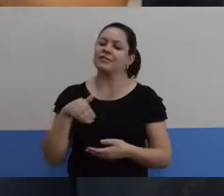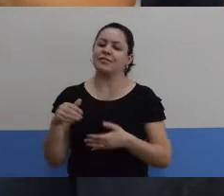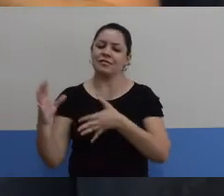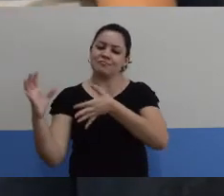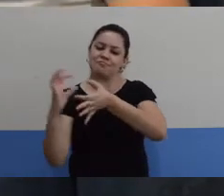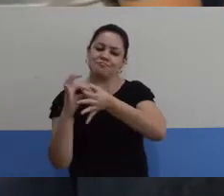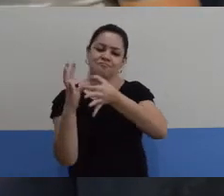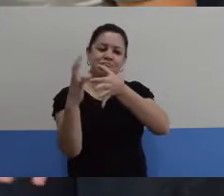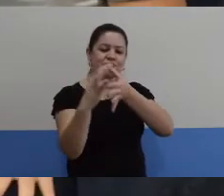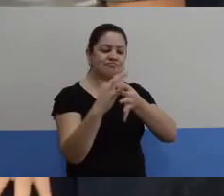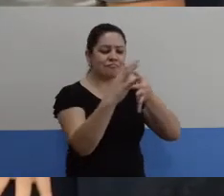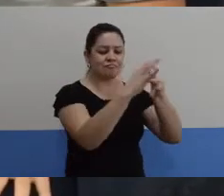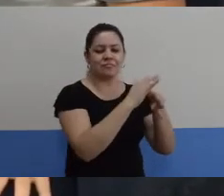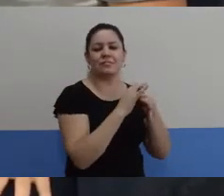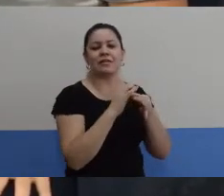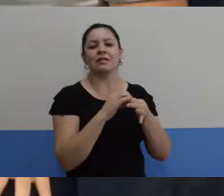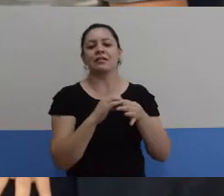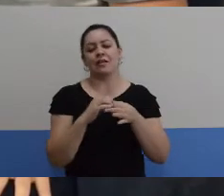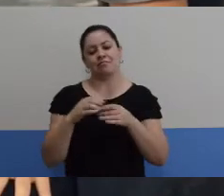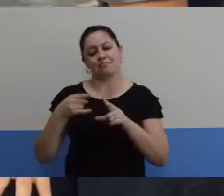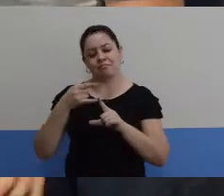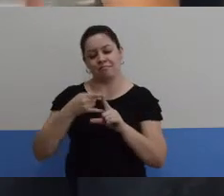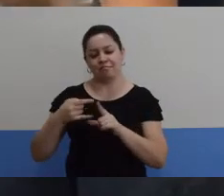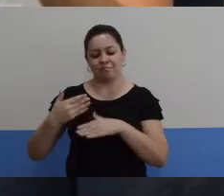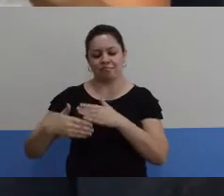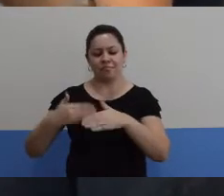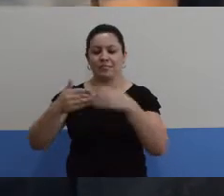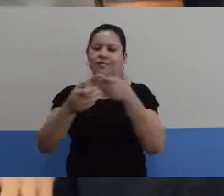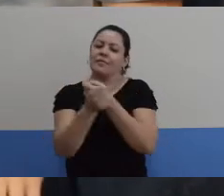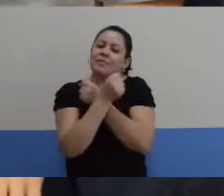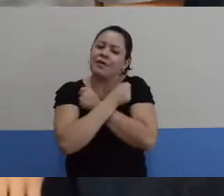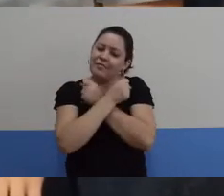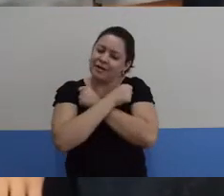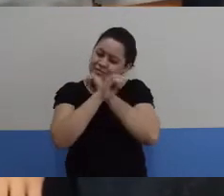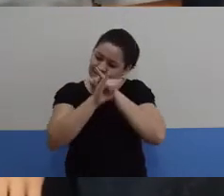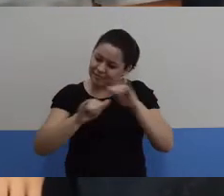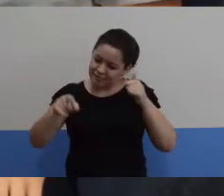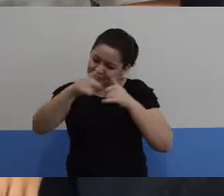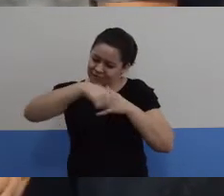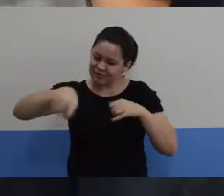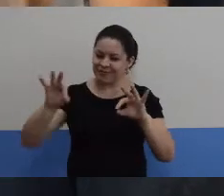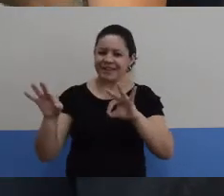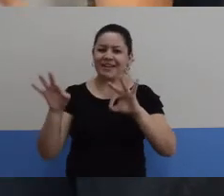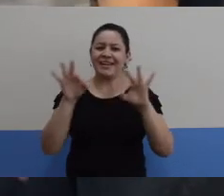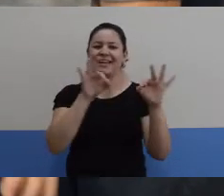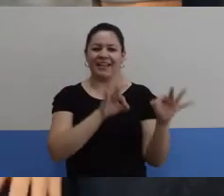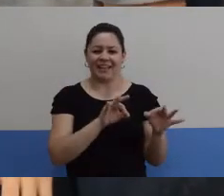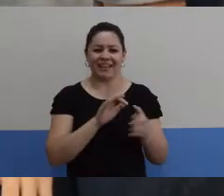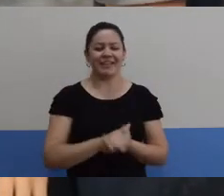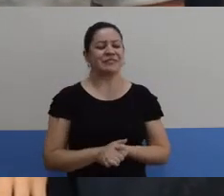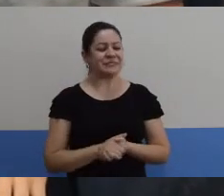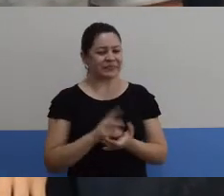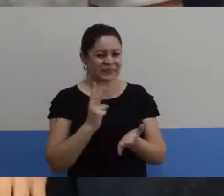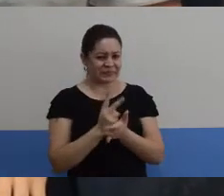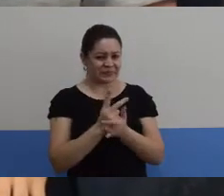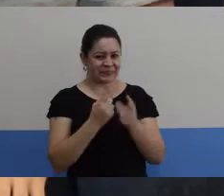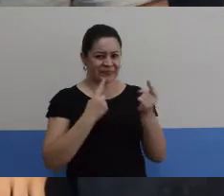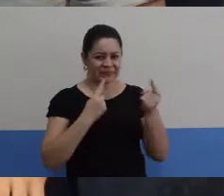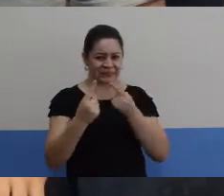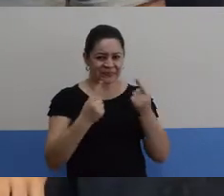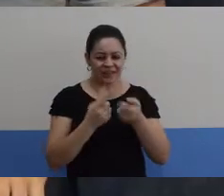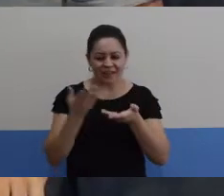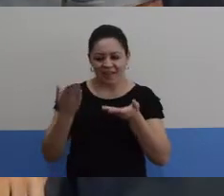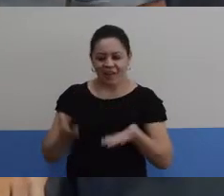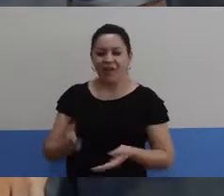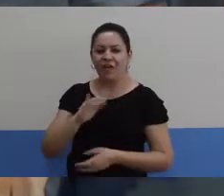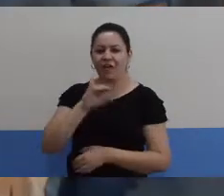de toda a nossa live. Vamos mandando esse abraço a vocês que nos acompanham. E agora, então, seguimos aqui o diálogo com José Lima,